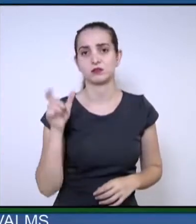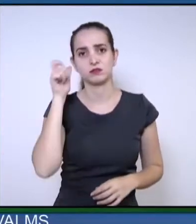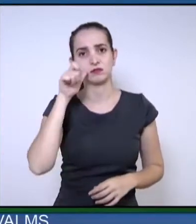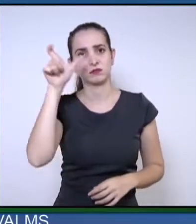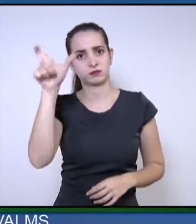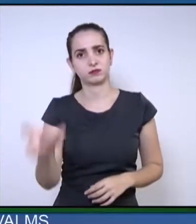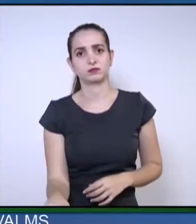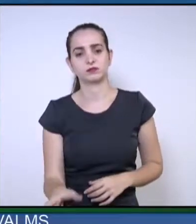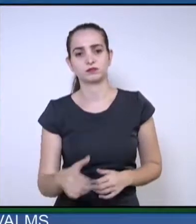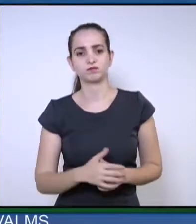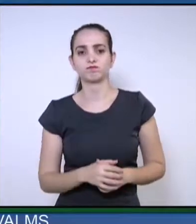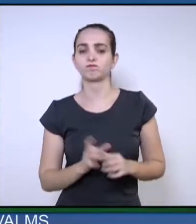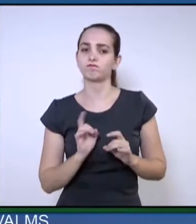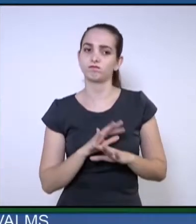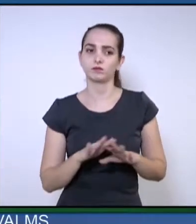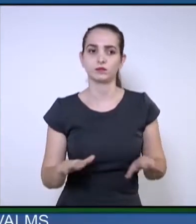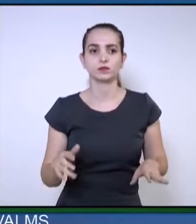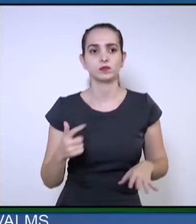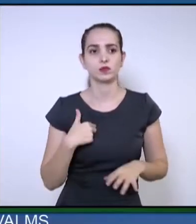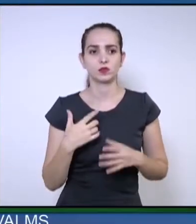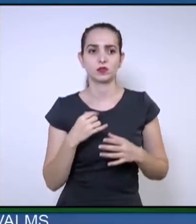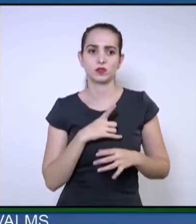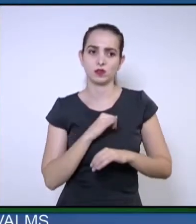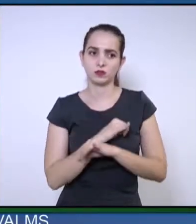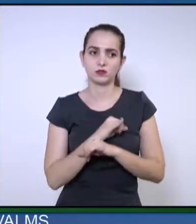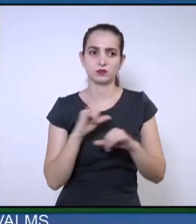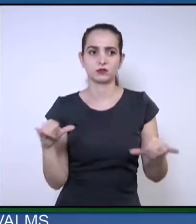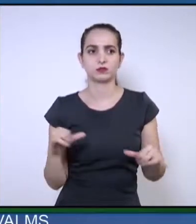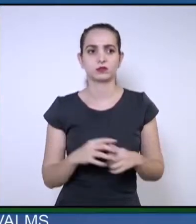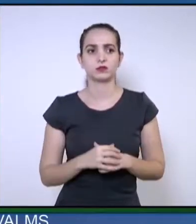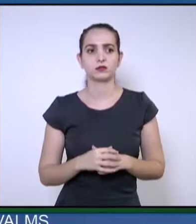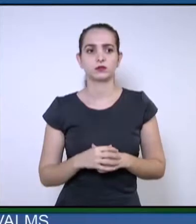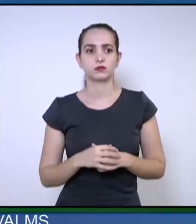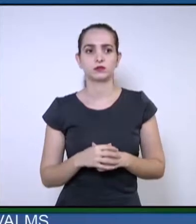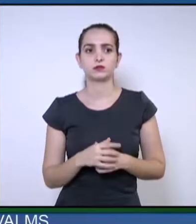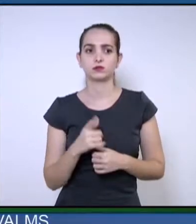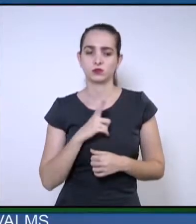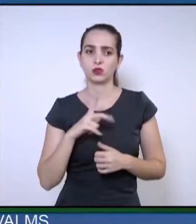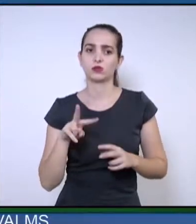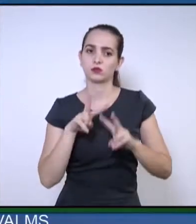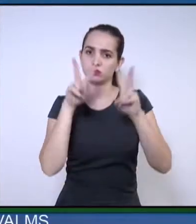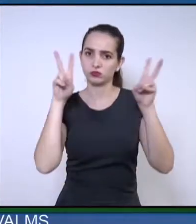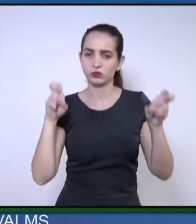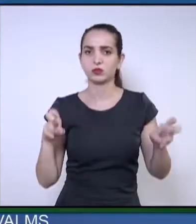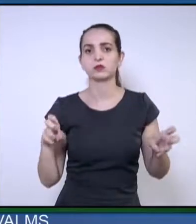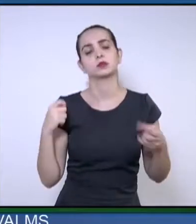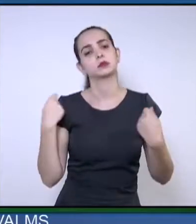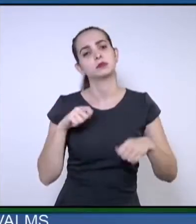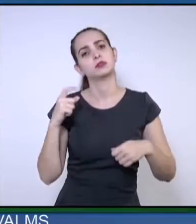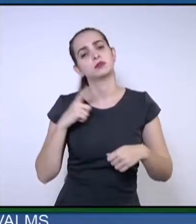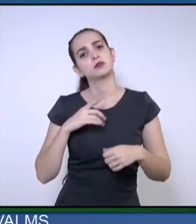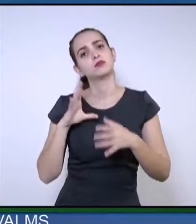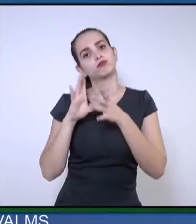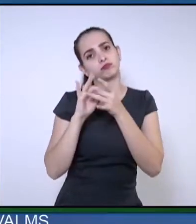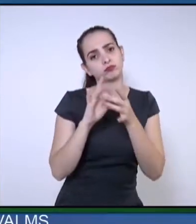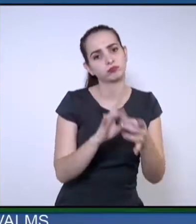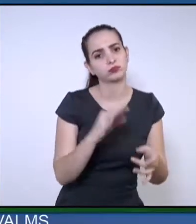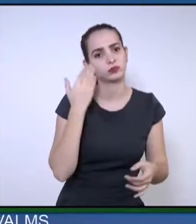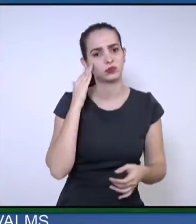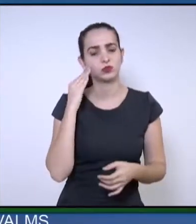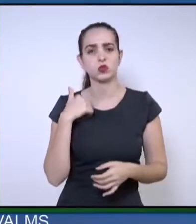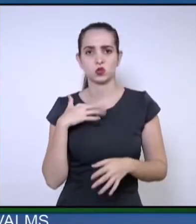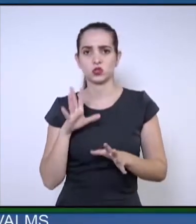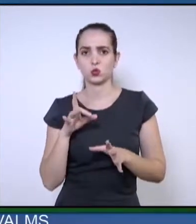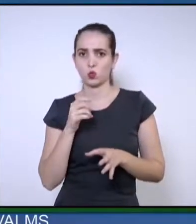É isso. Tem um recado, tem uma questão a ser interpretada, infelizmente, já estou terminando,